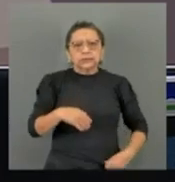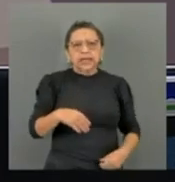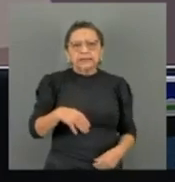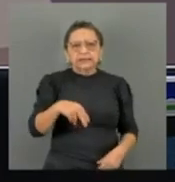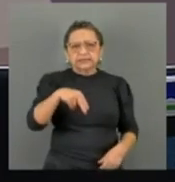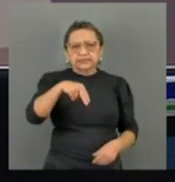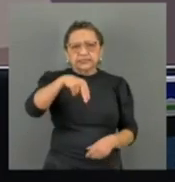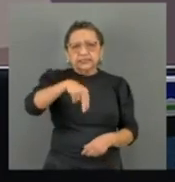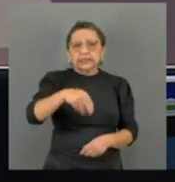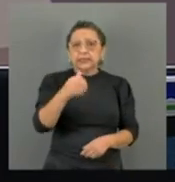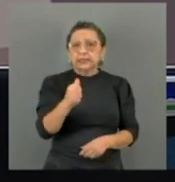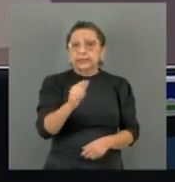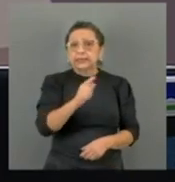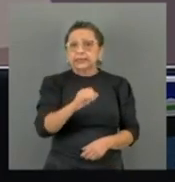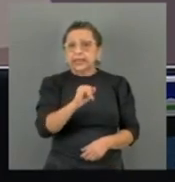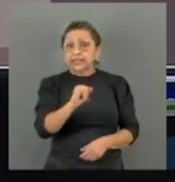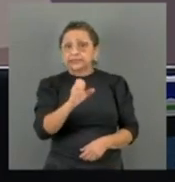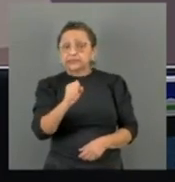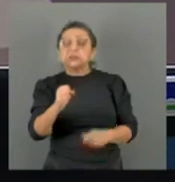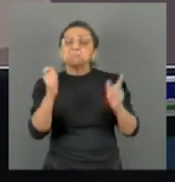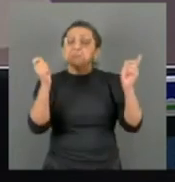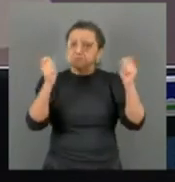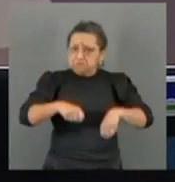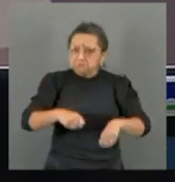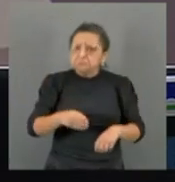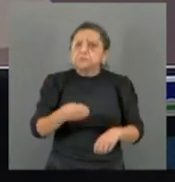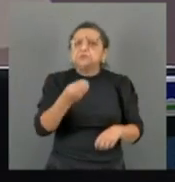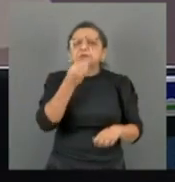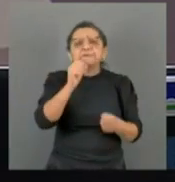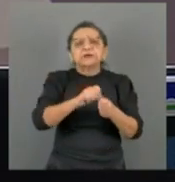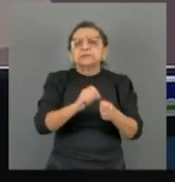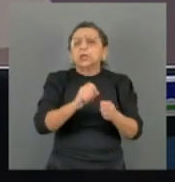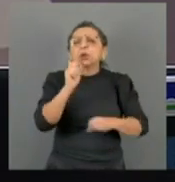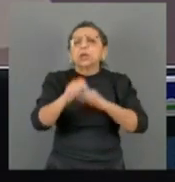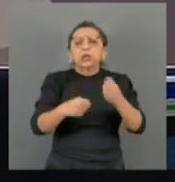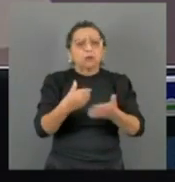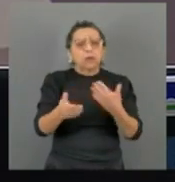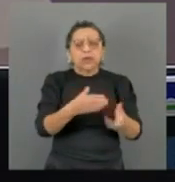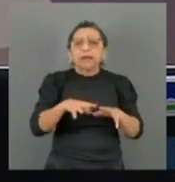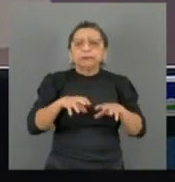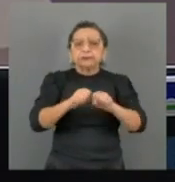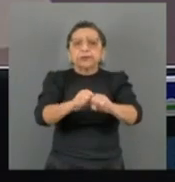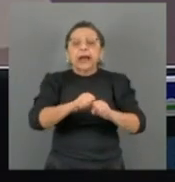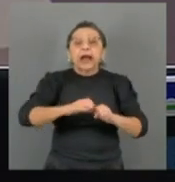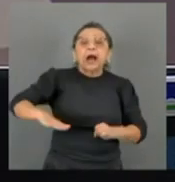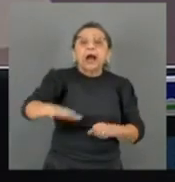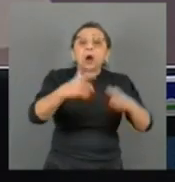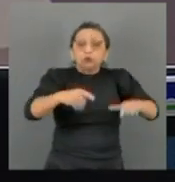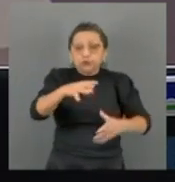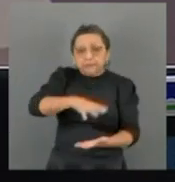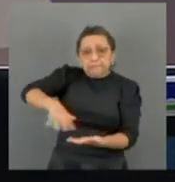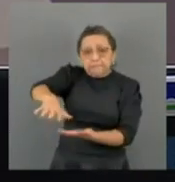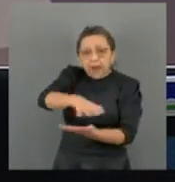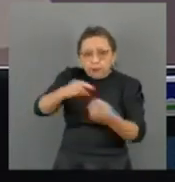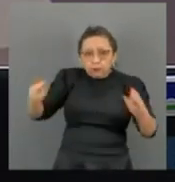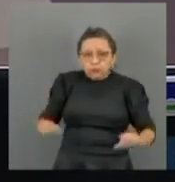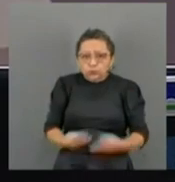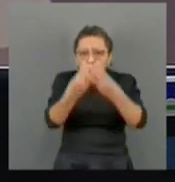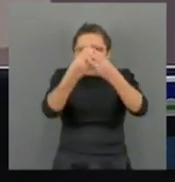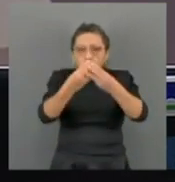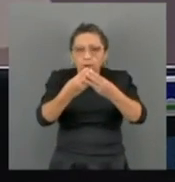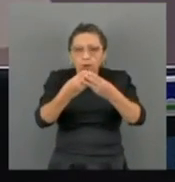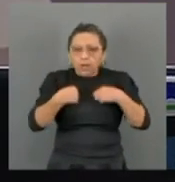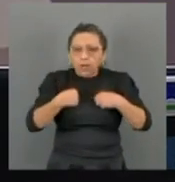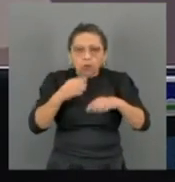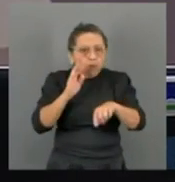fazer manifestação num bairro dos judeus. É uma coisa incrível. Eu senti chocado no